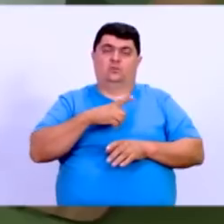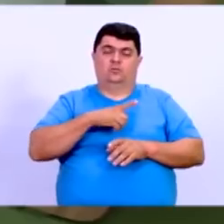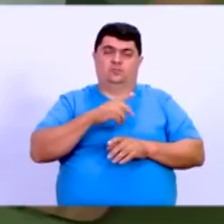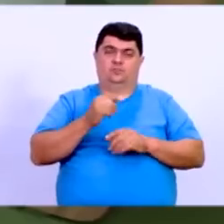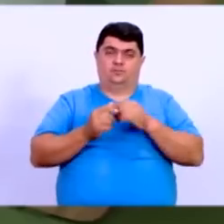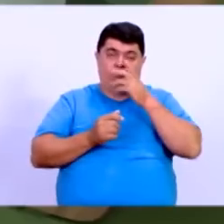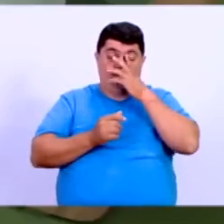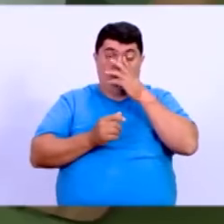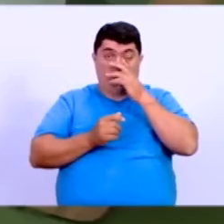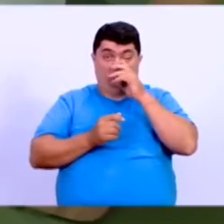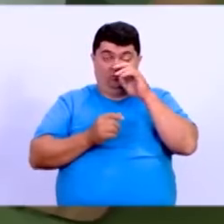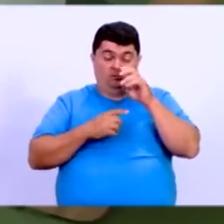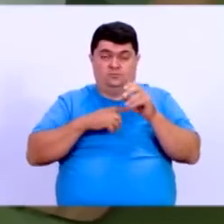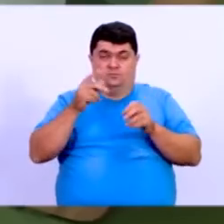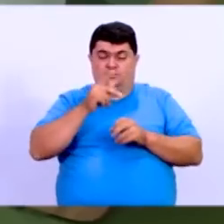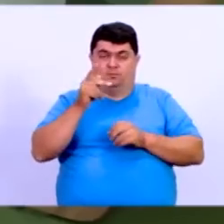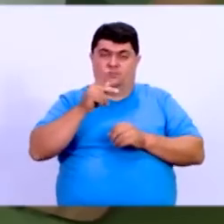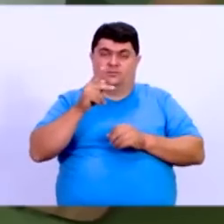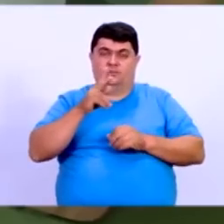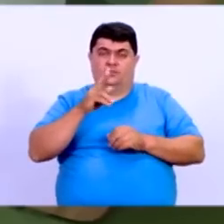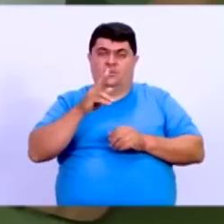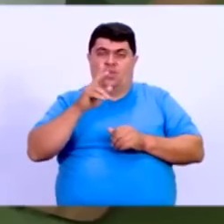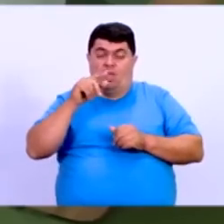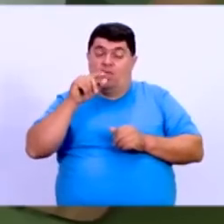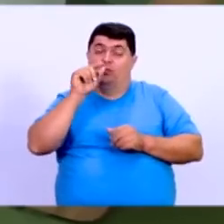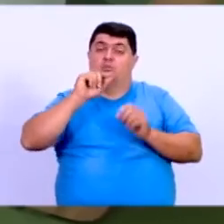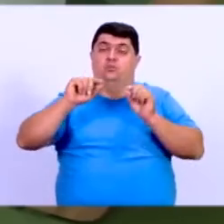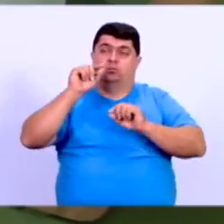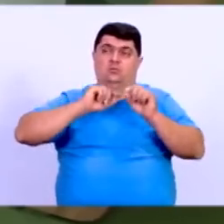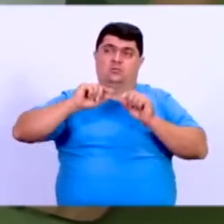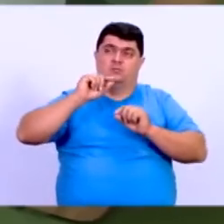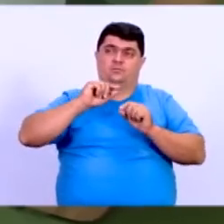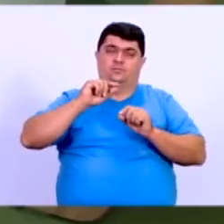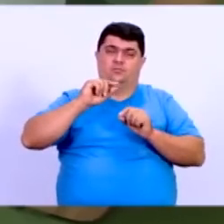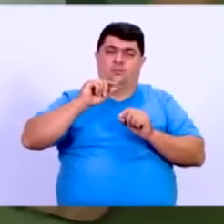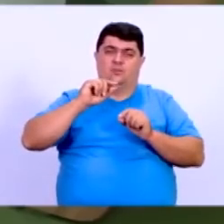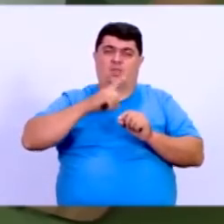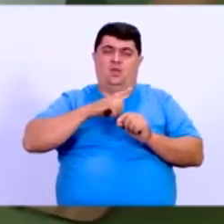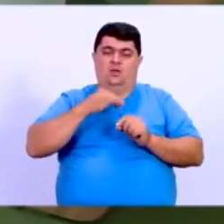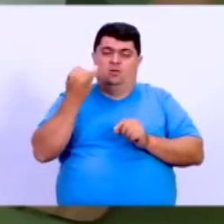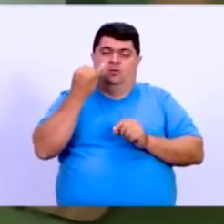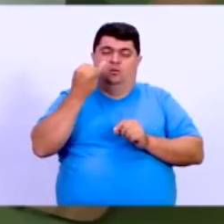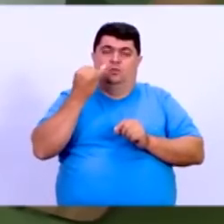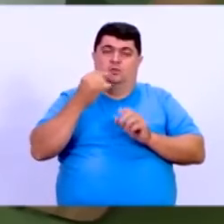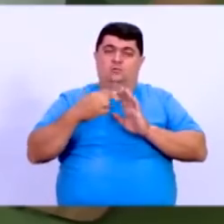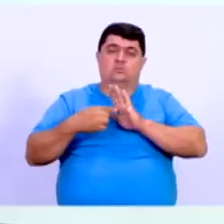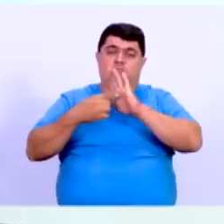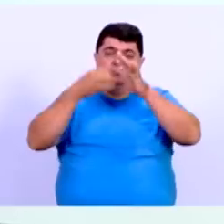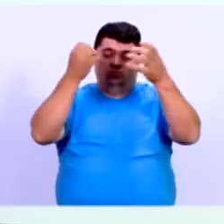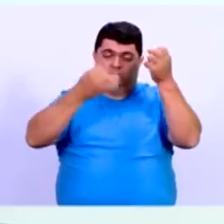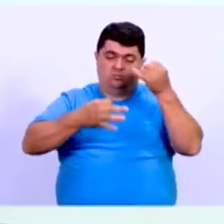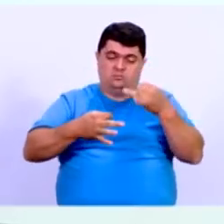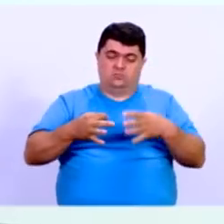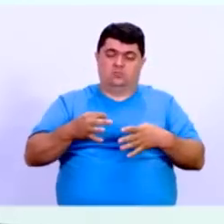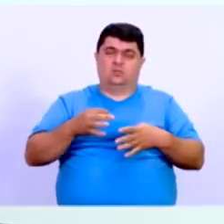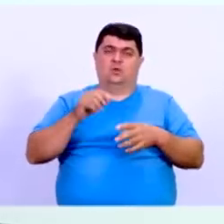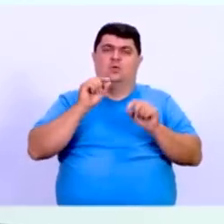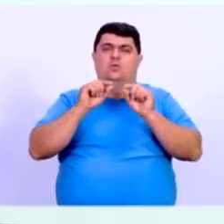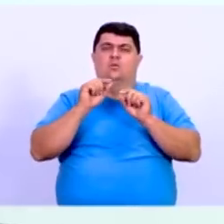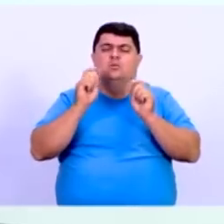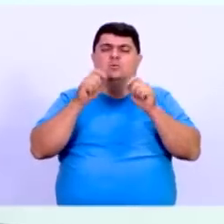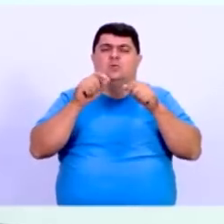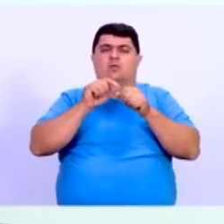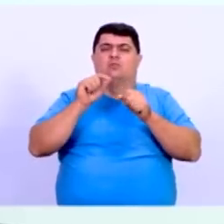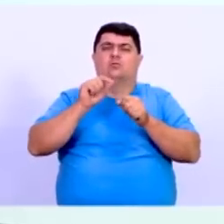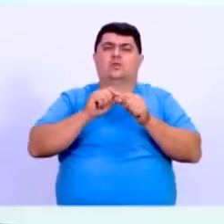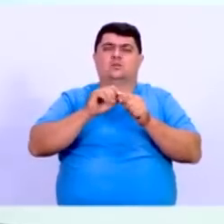forma. Exatamente. Então, professor, é exatamente esse ponto aí que eu acredito ser importante agora elencar para vocês. Professor, o que eu posso